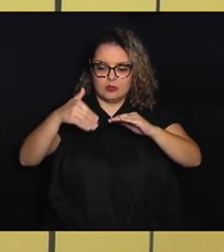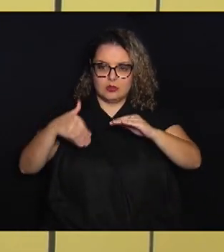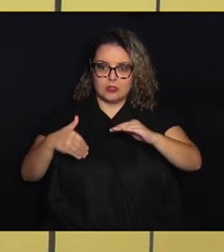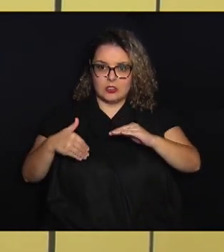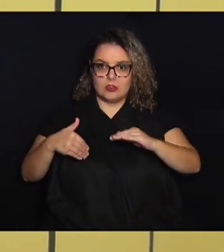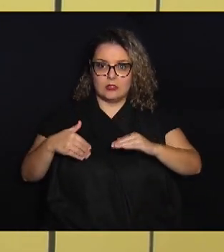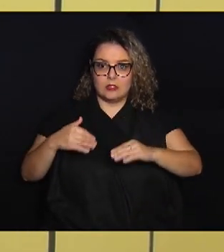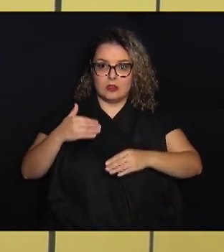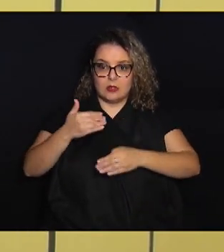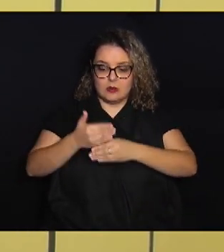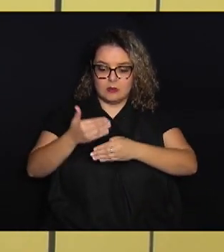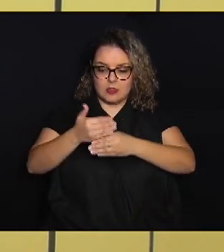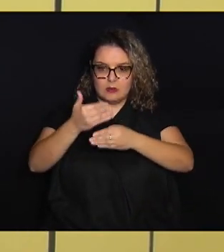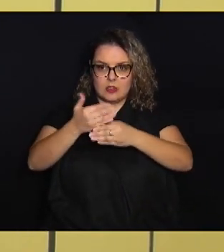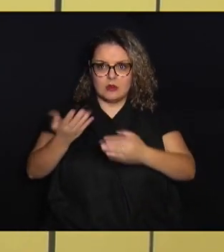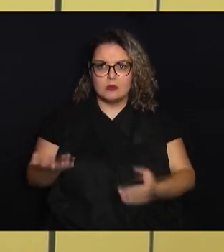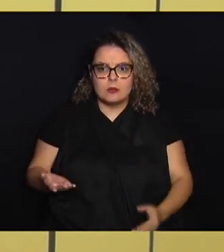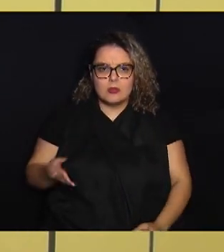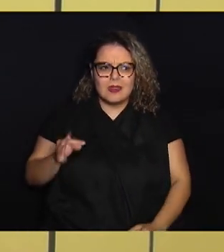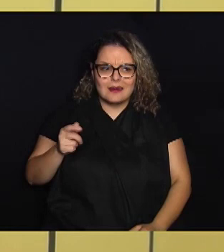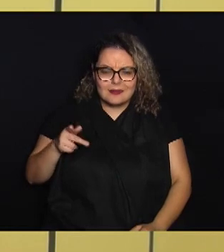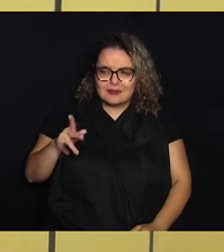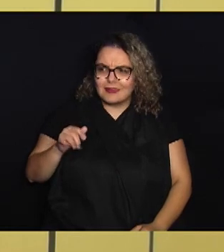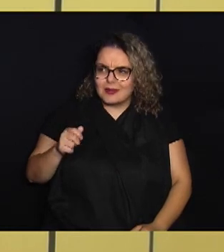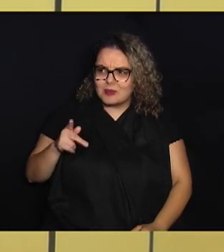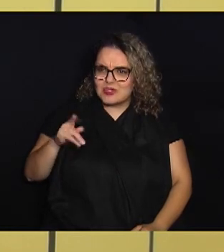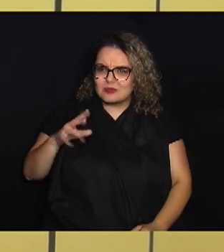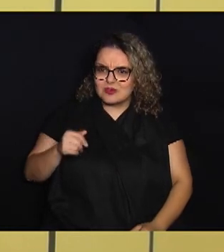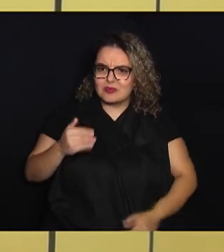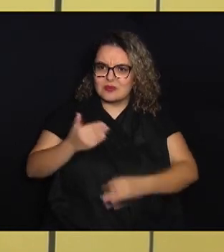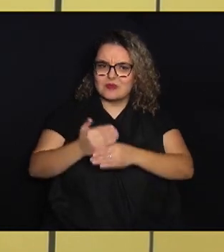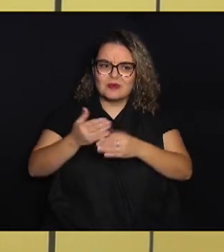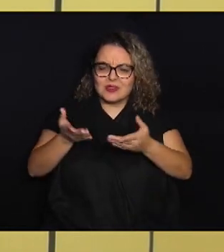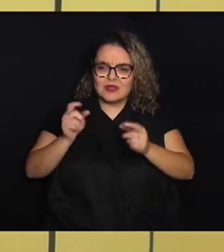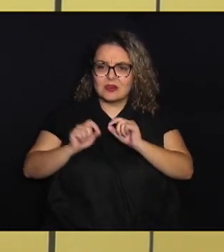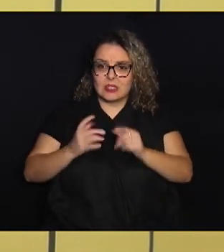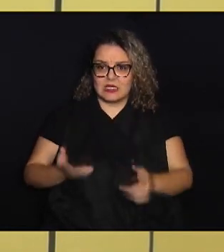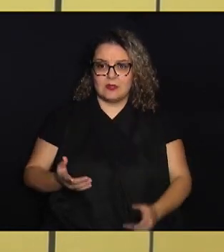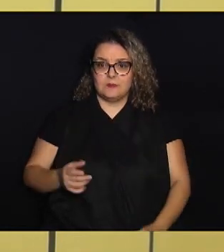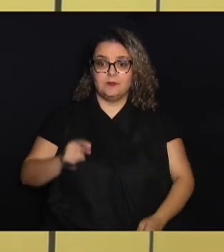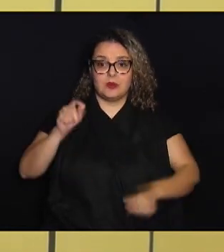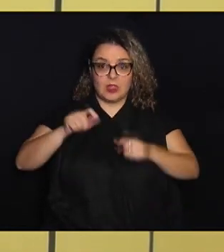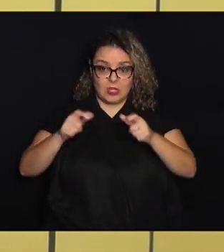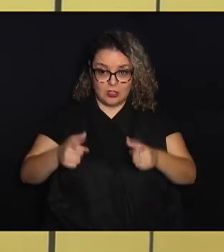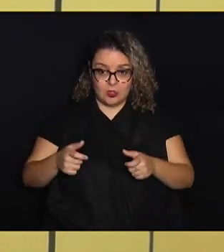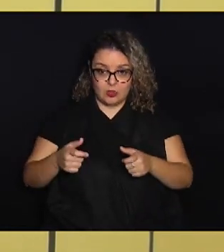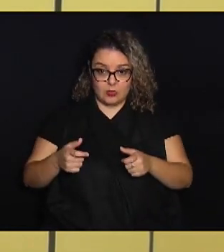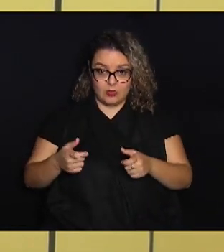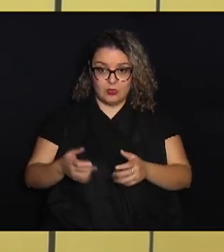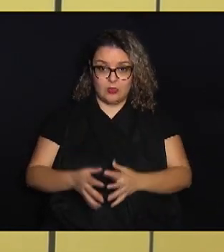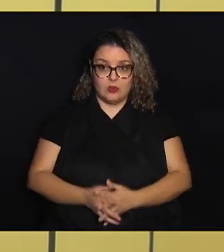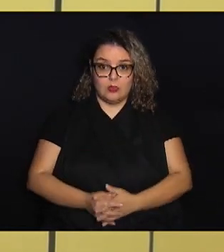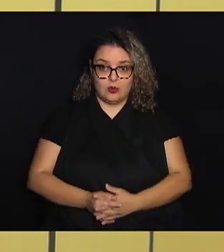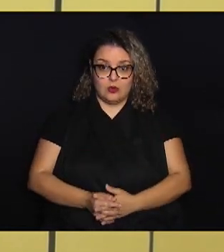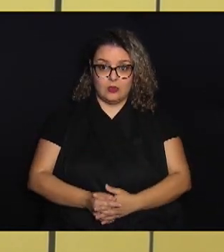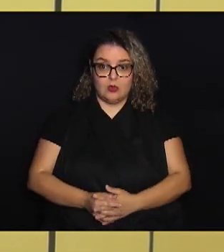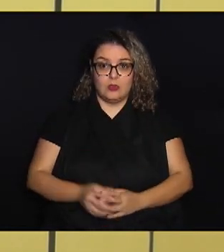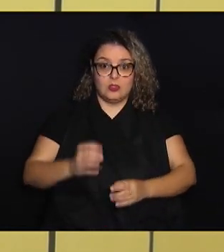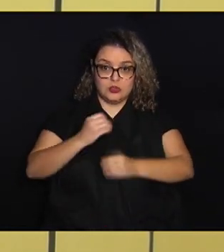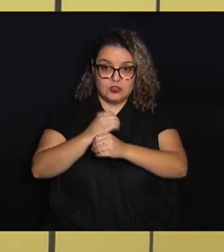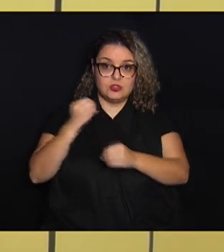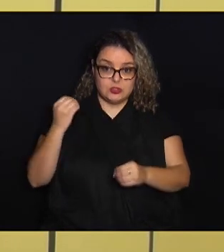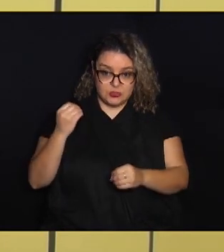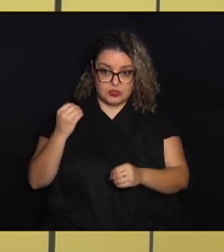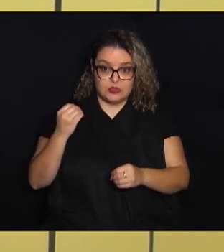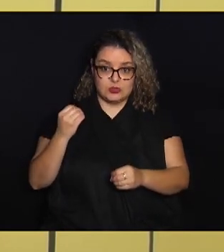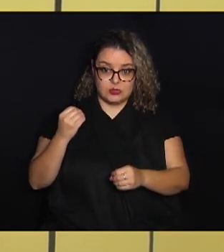os tijolos. Cara, mas não é taipa de pilão? O que esses tijolos estão fazendo aí? É que o cara que fazia o papel de engenheiro da